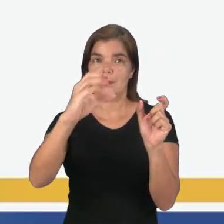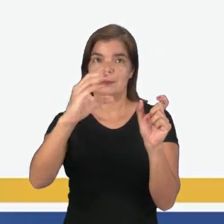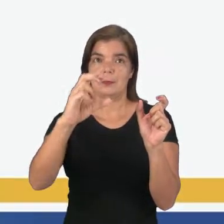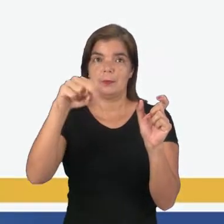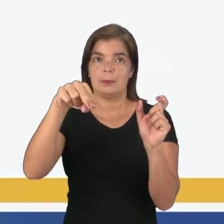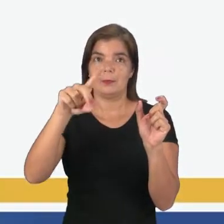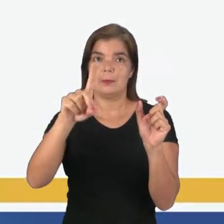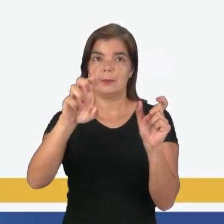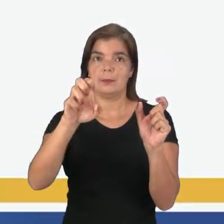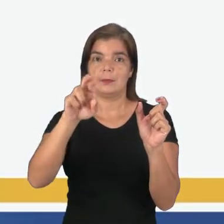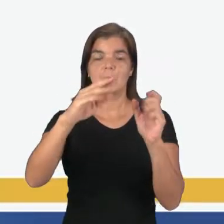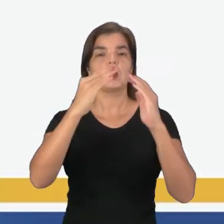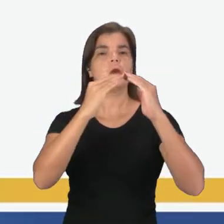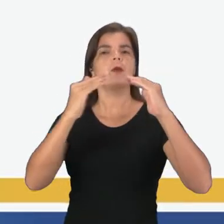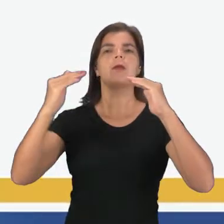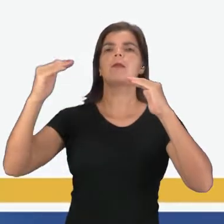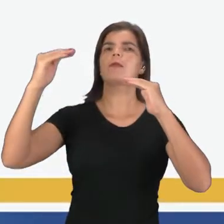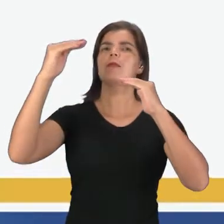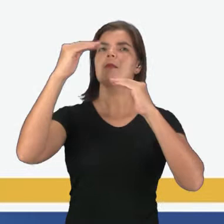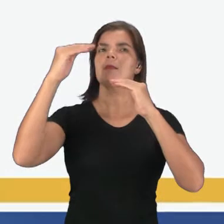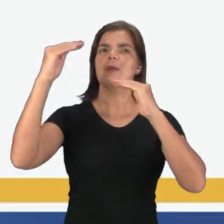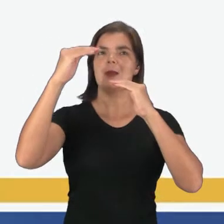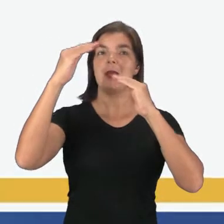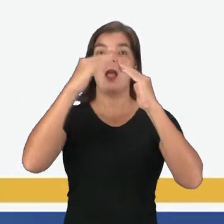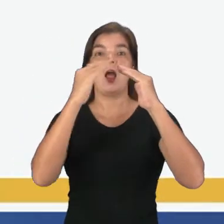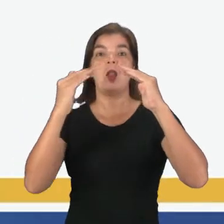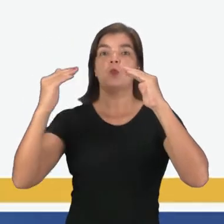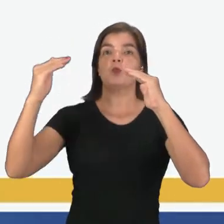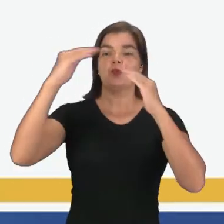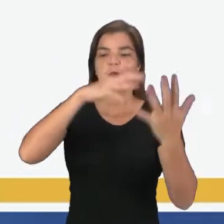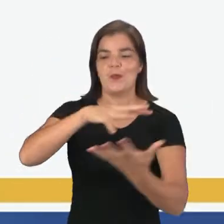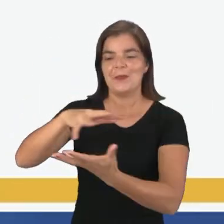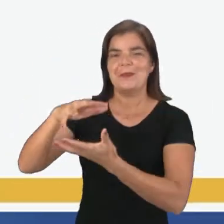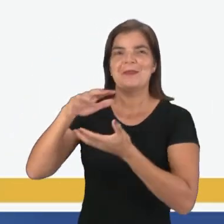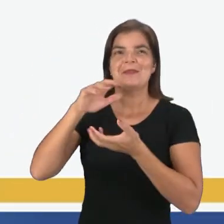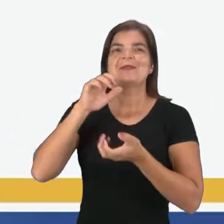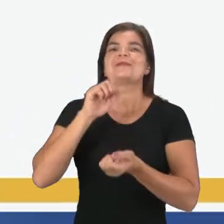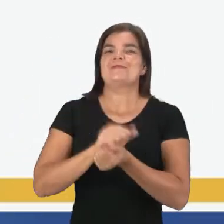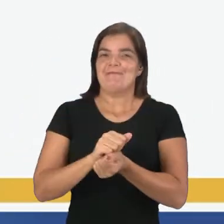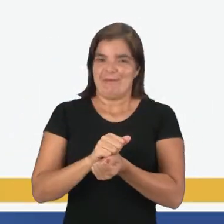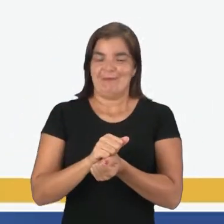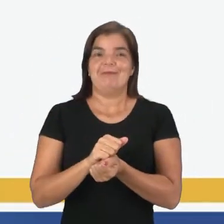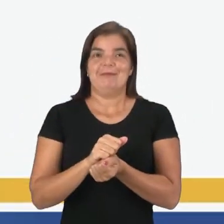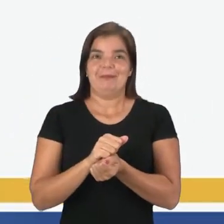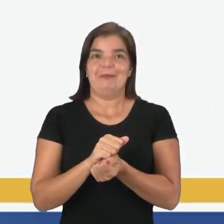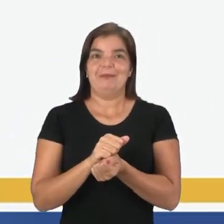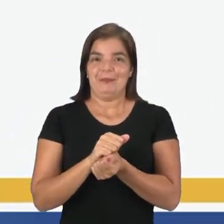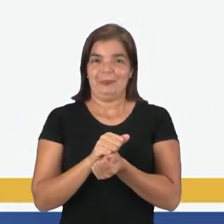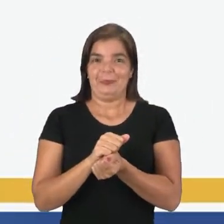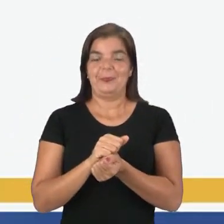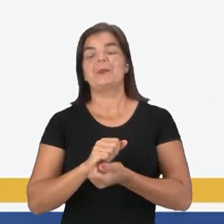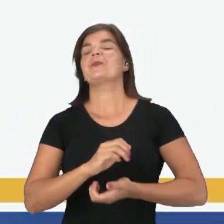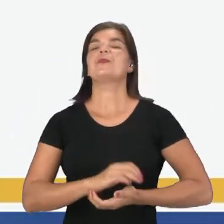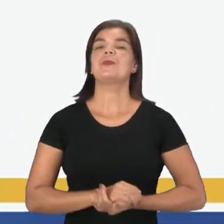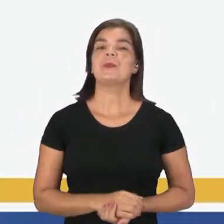Significa elevado, sublime, além do mundo